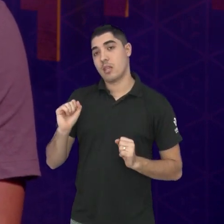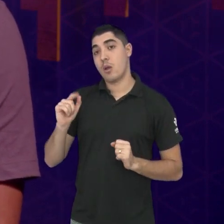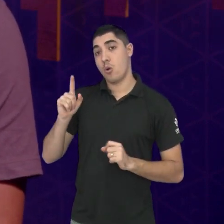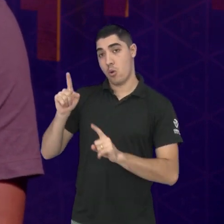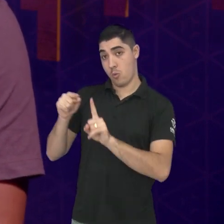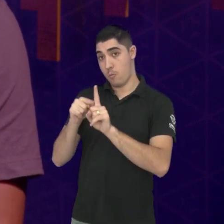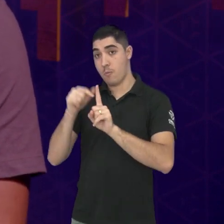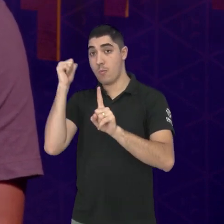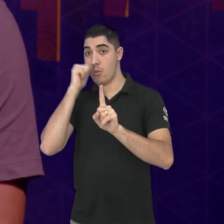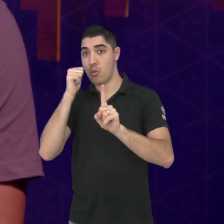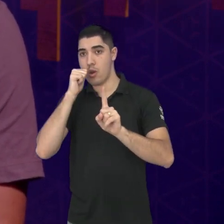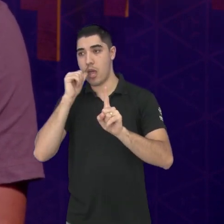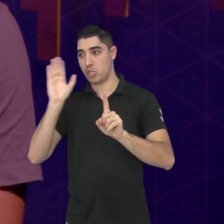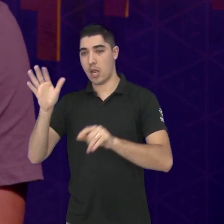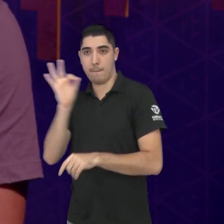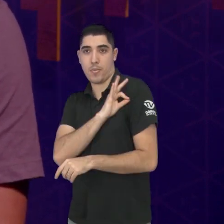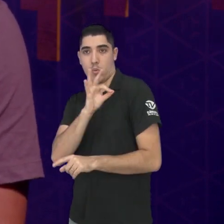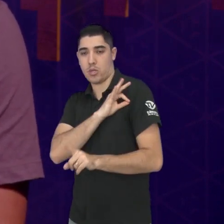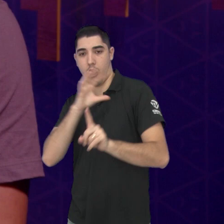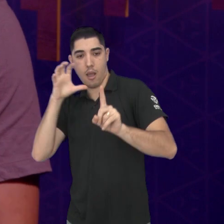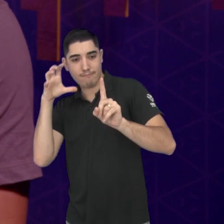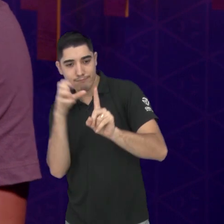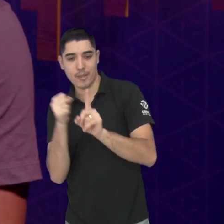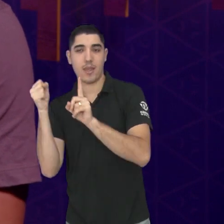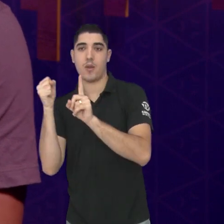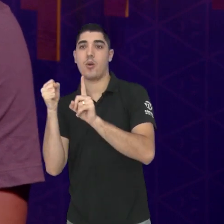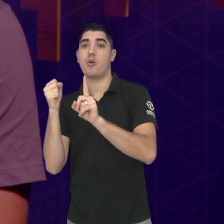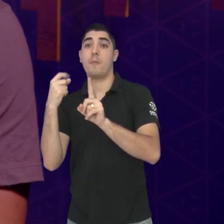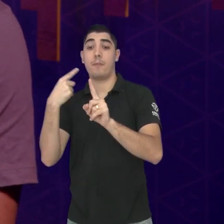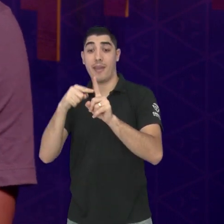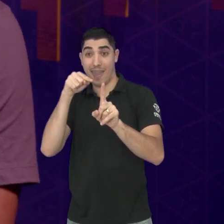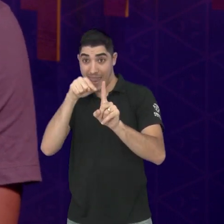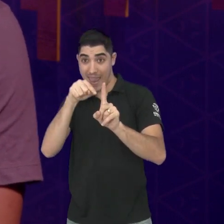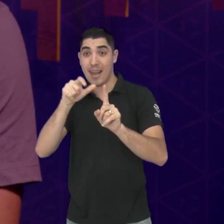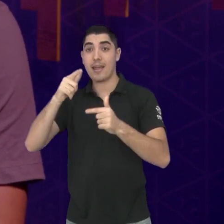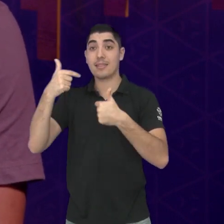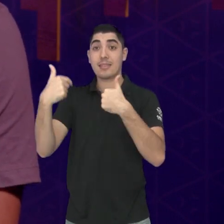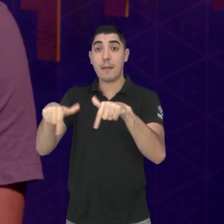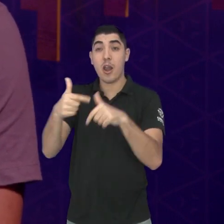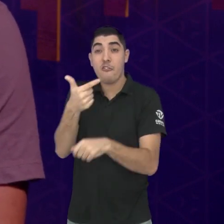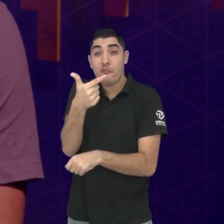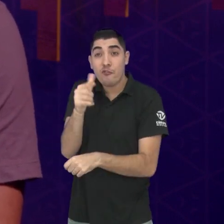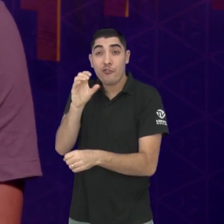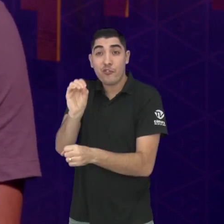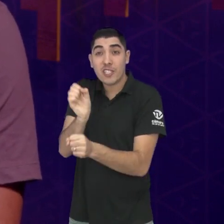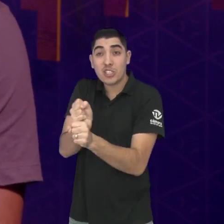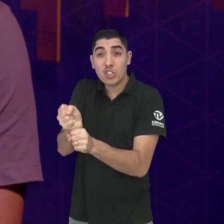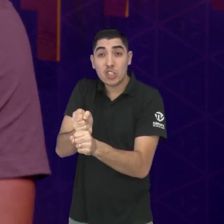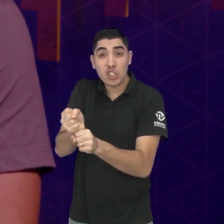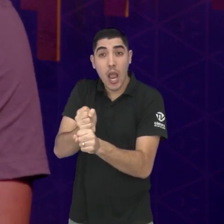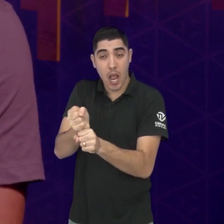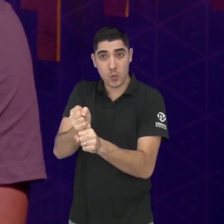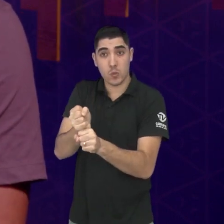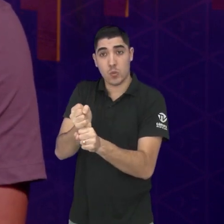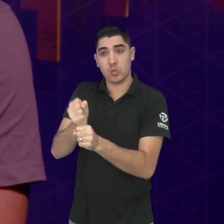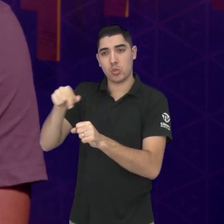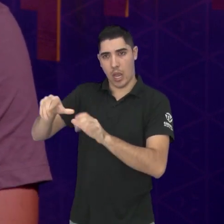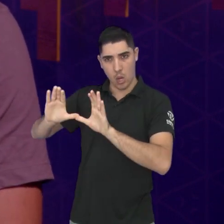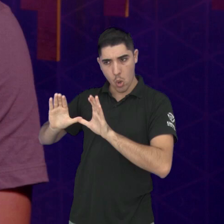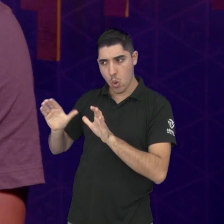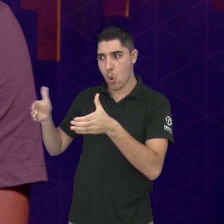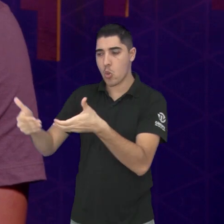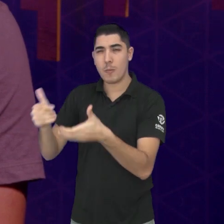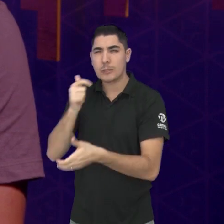uma mulher ela foi resgatada depois de trabalhar 20 anos para uma família em um condomínio de luxo